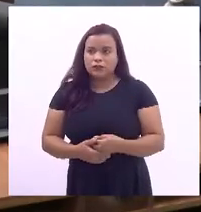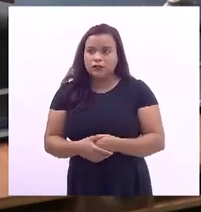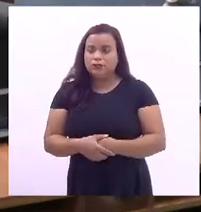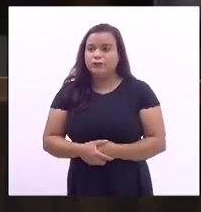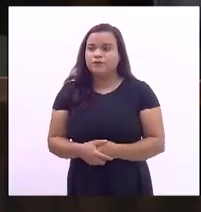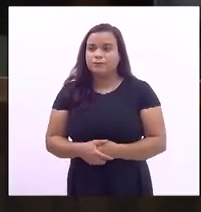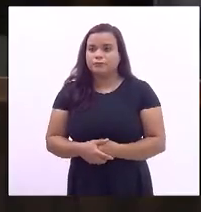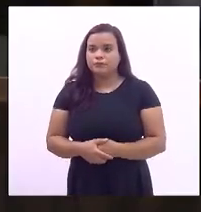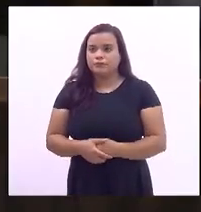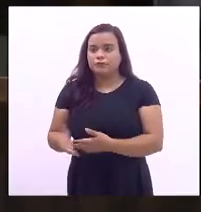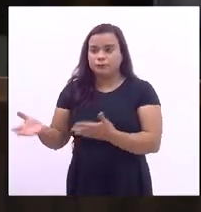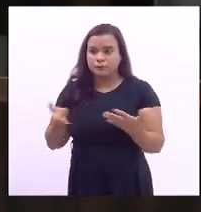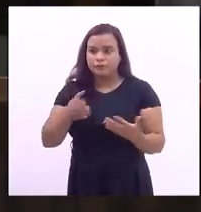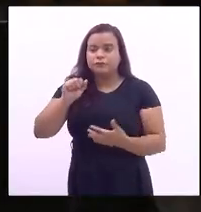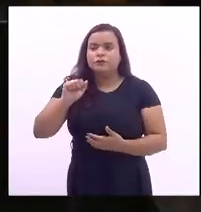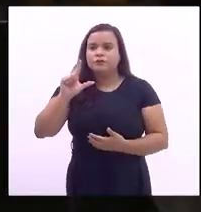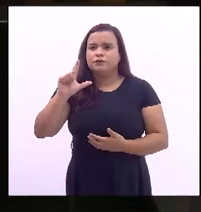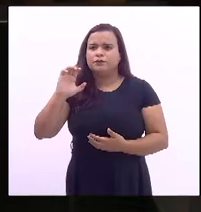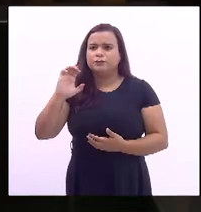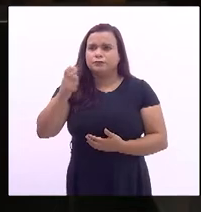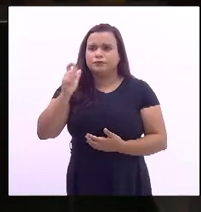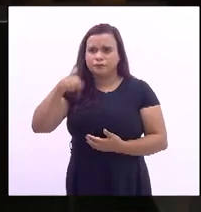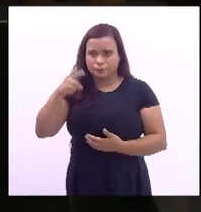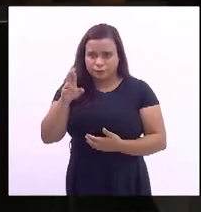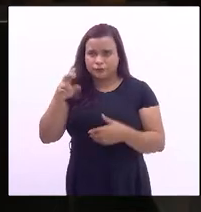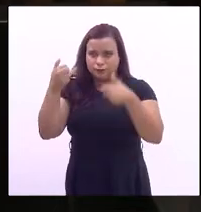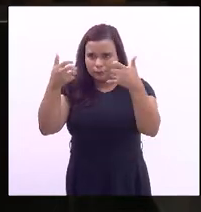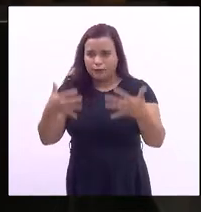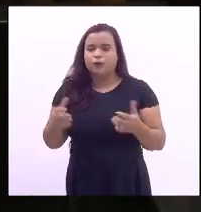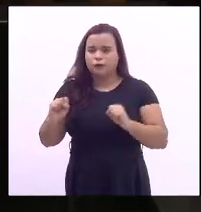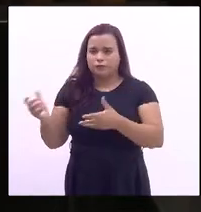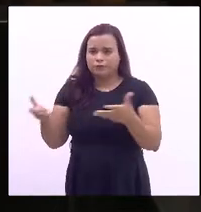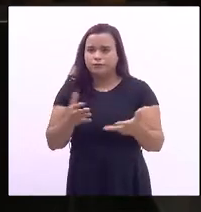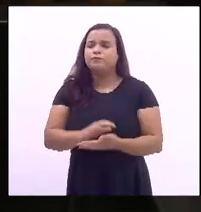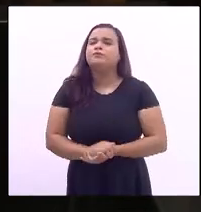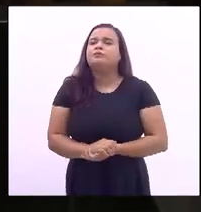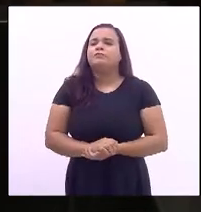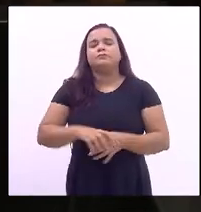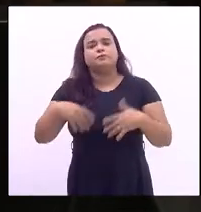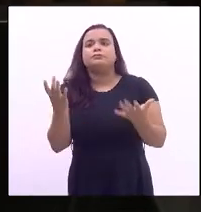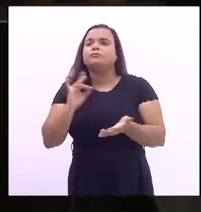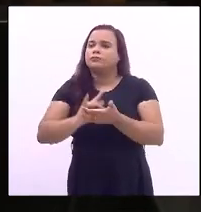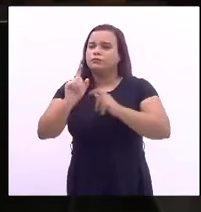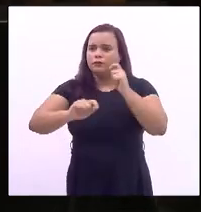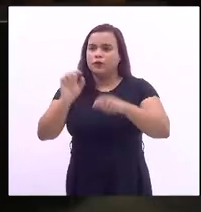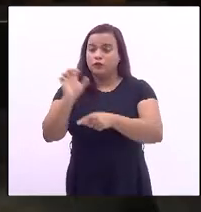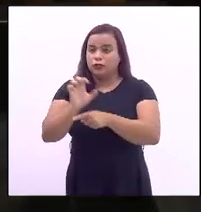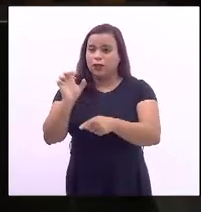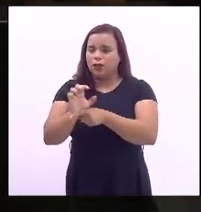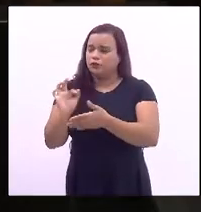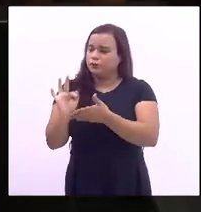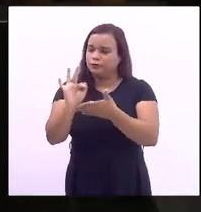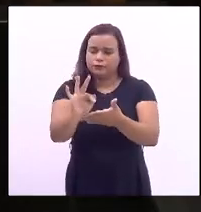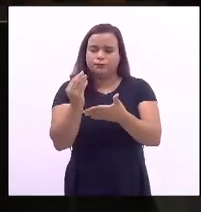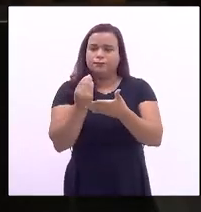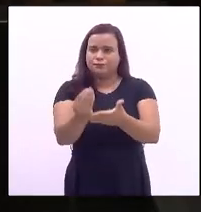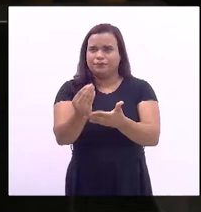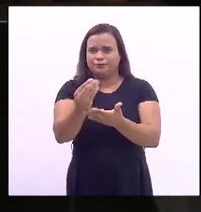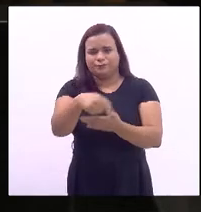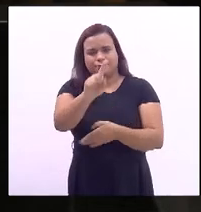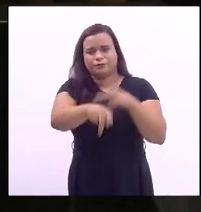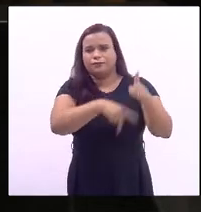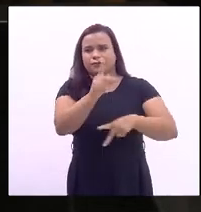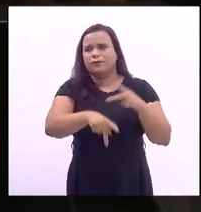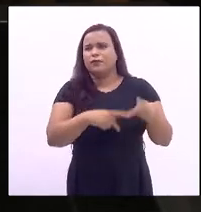e por favor Alexandre Obrigado Presidente a verdade que o estado fornece para a população mal e porcamente